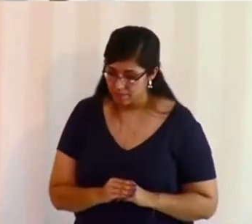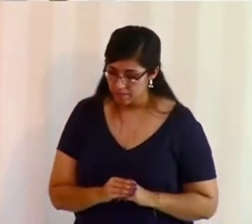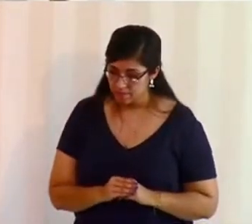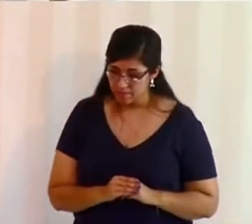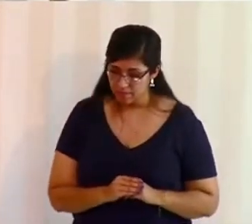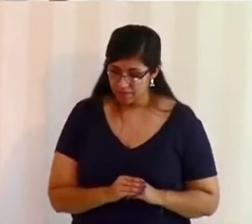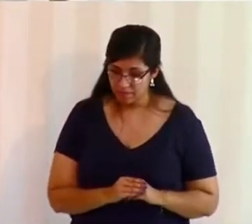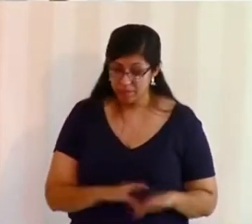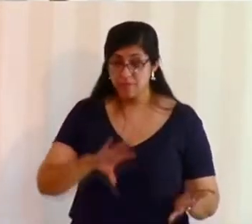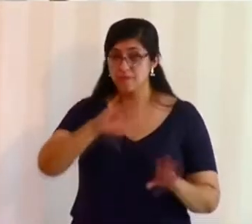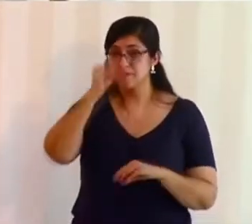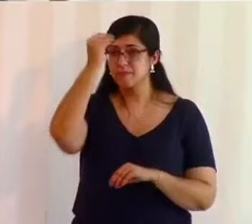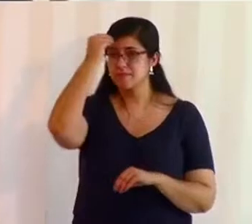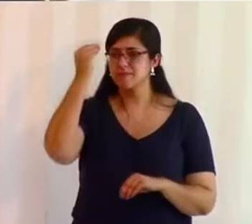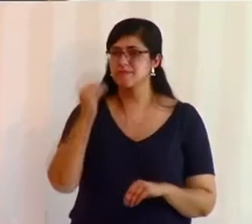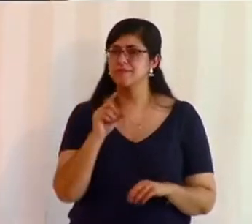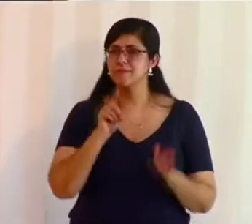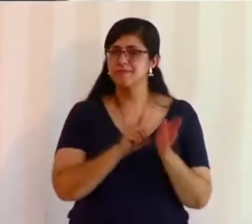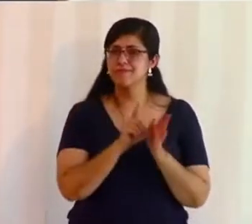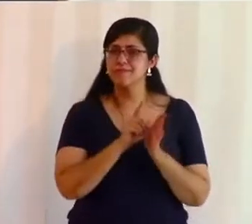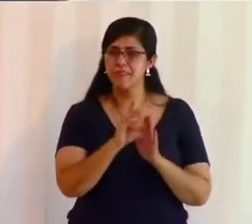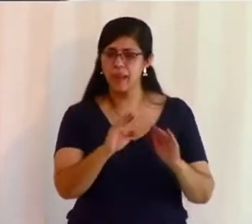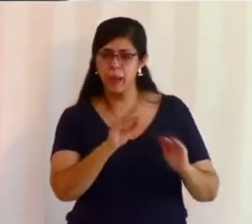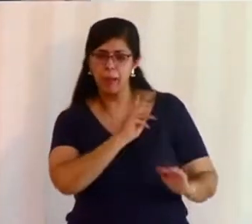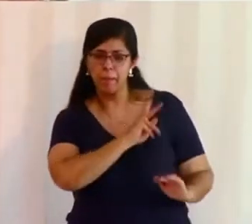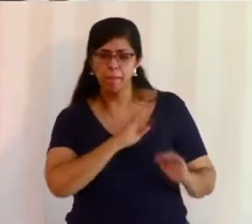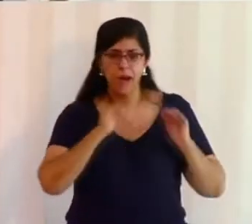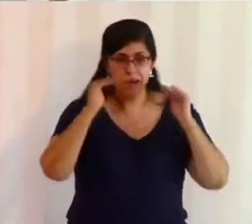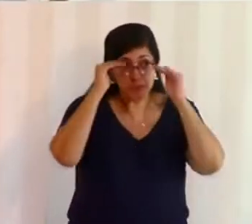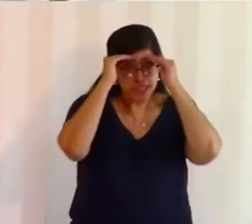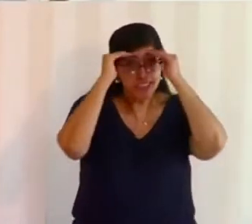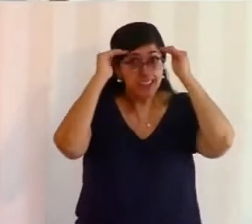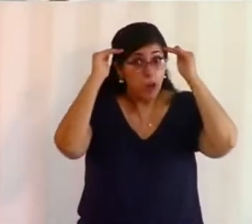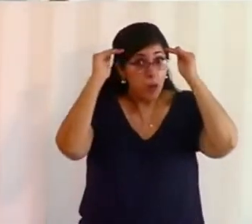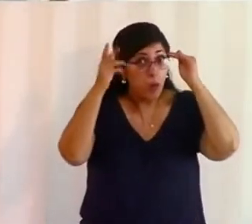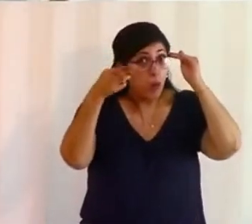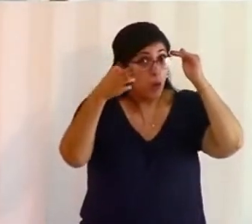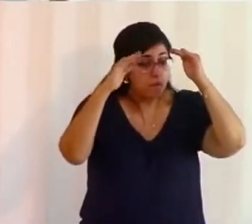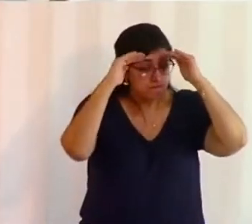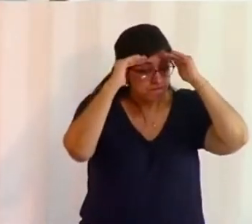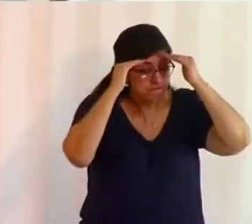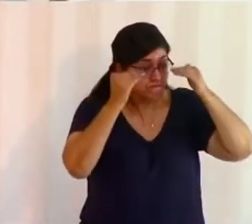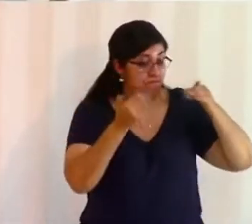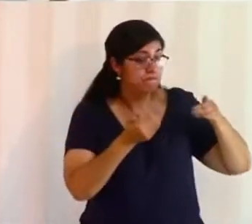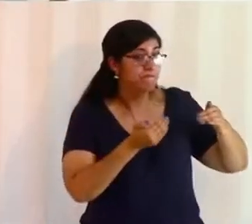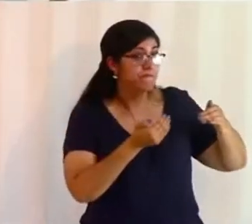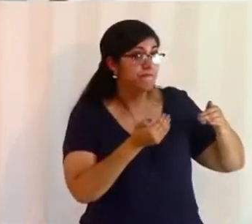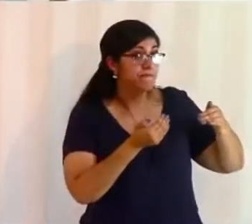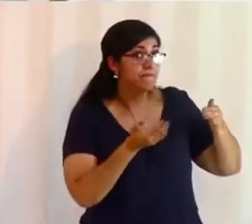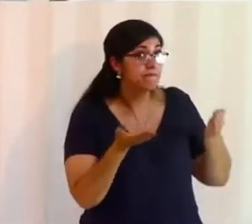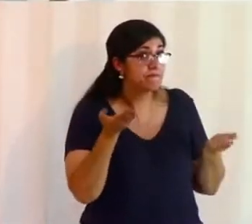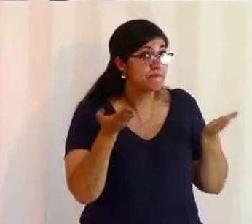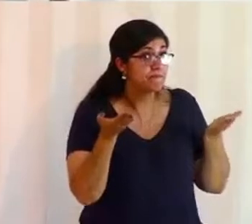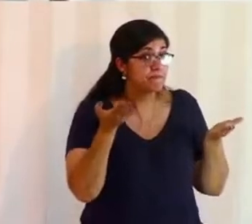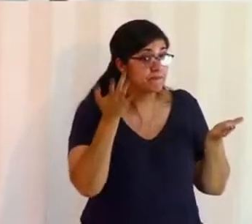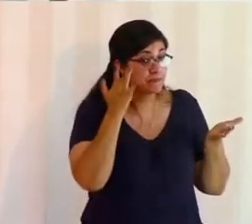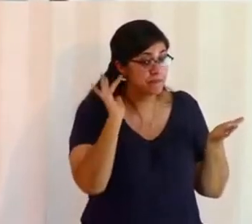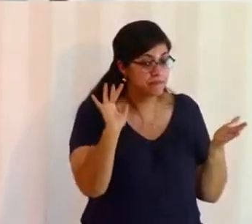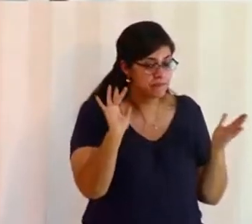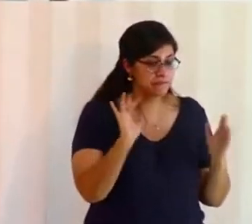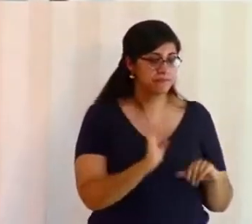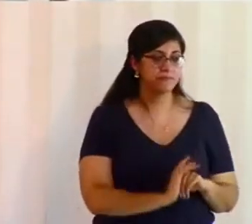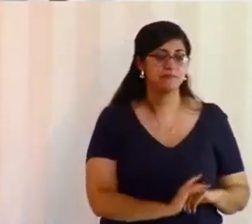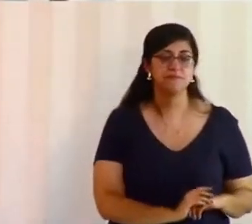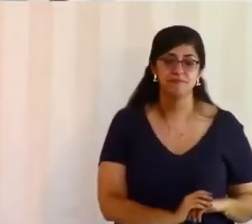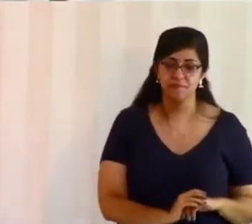Será que ele obedeceu? Será que eles atenderam ou eles ficaram questionando Deus? Mas eu não quero aí, Senhor. Eu quero pregar o Evangelho na